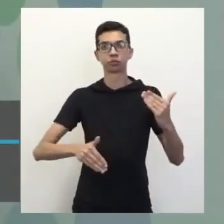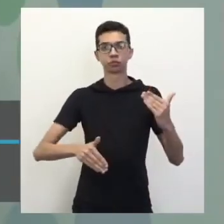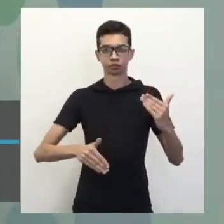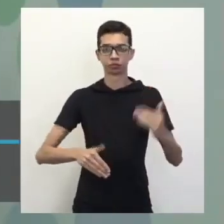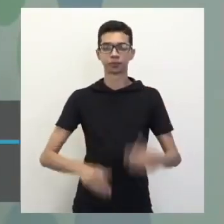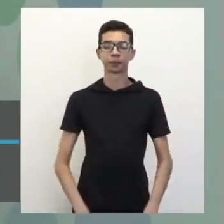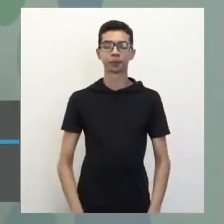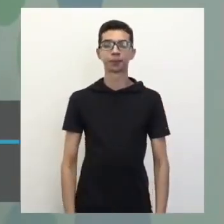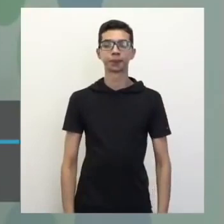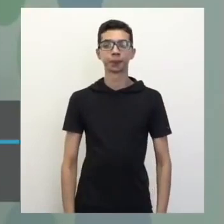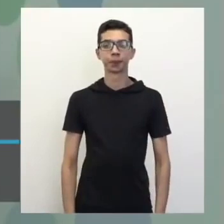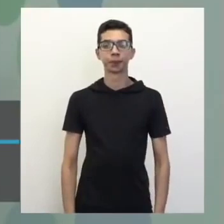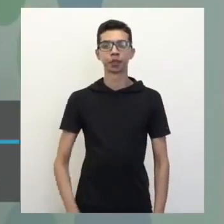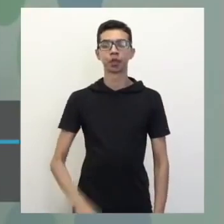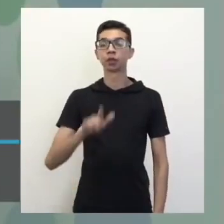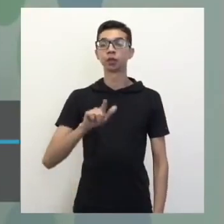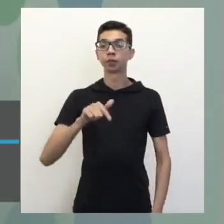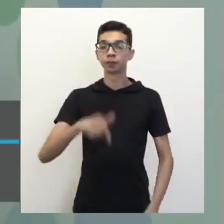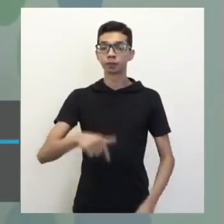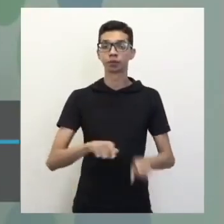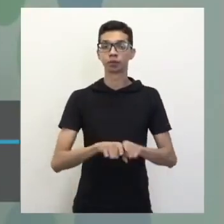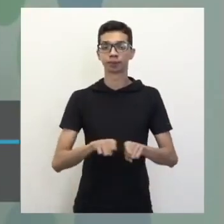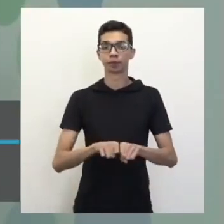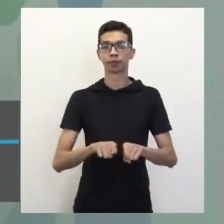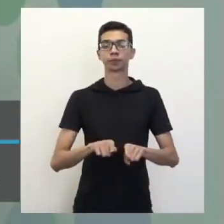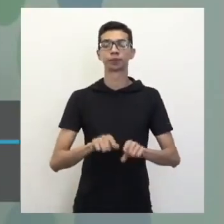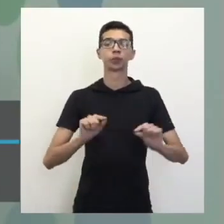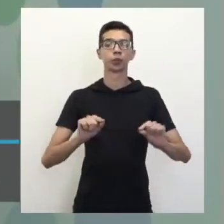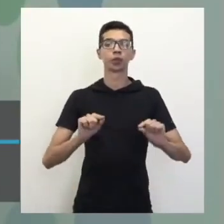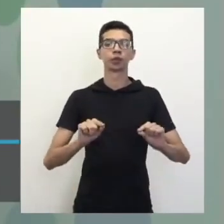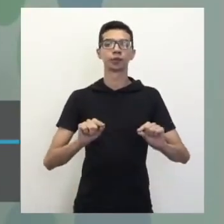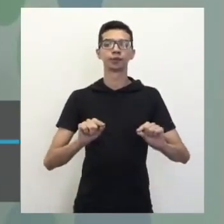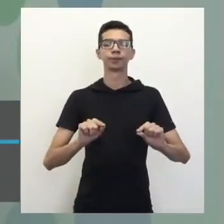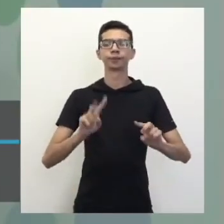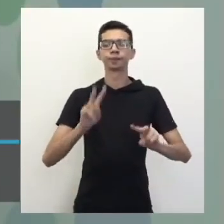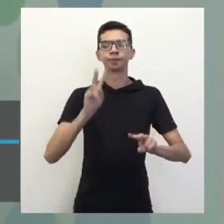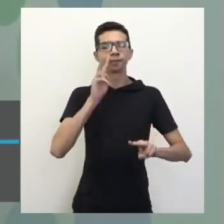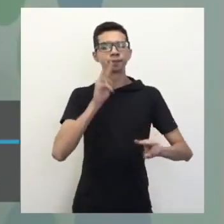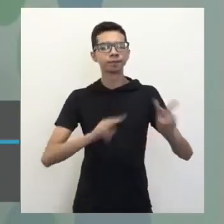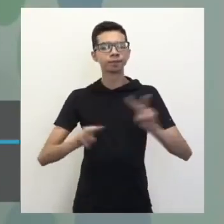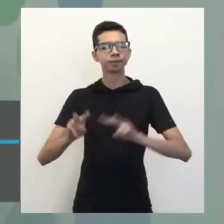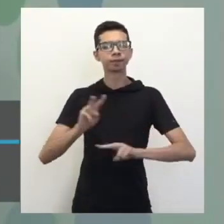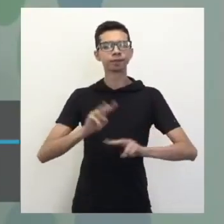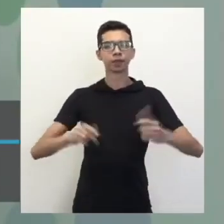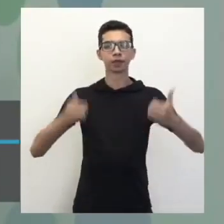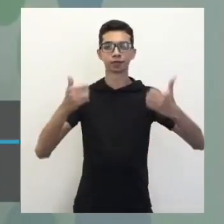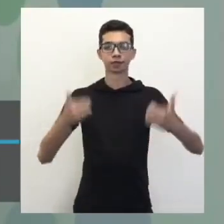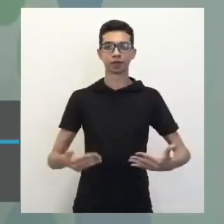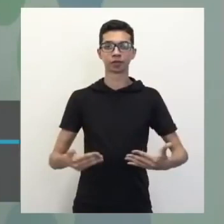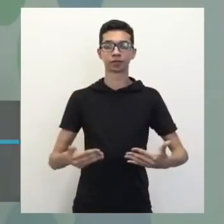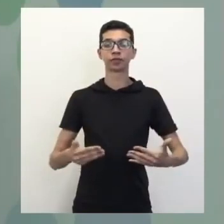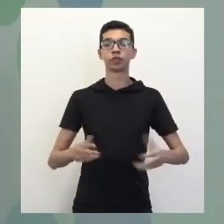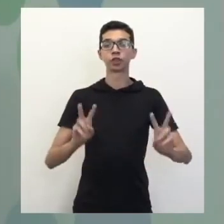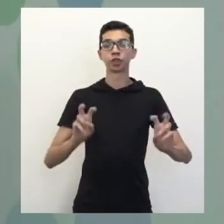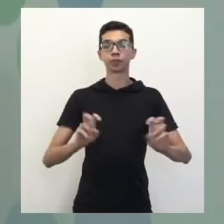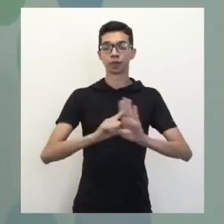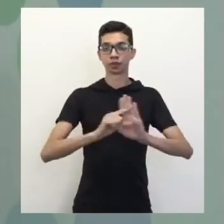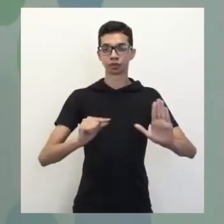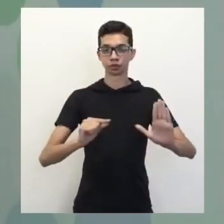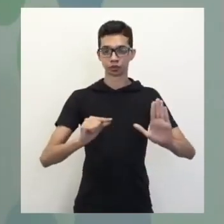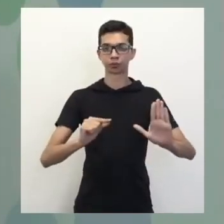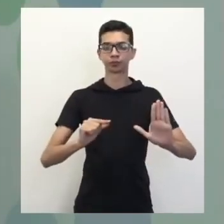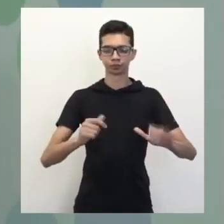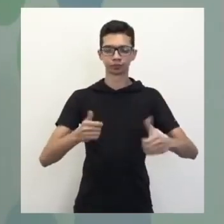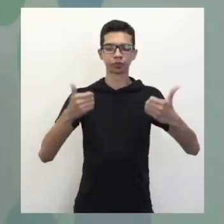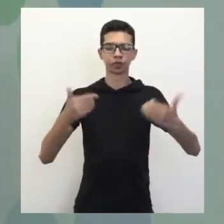legítima. Depois disso, lido o preâmbulo, vamos ver os destaques da declaração, nos artigos, melhor dizendo, da Declaração dos